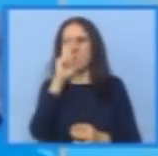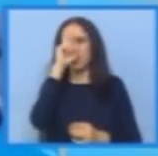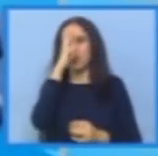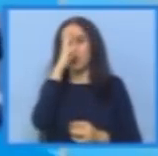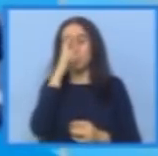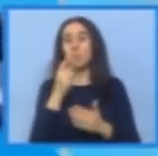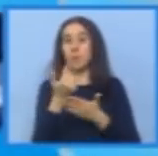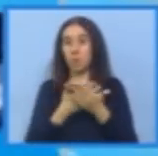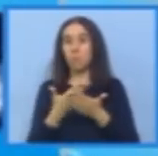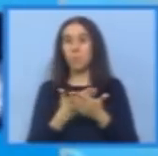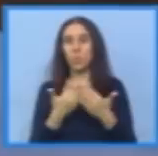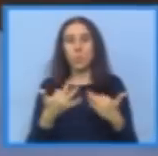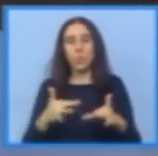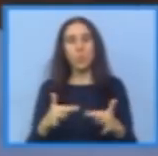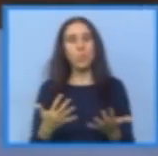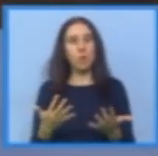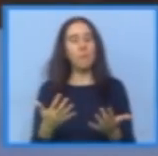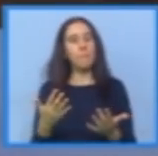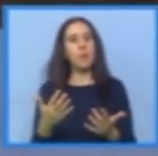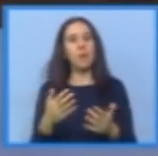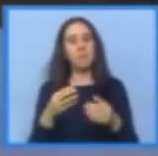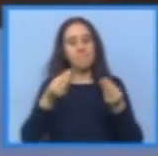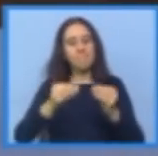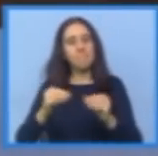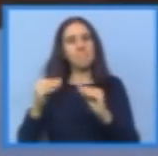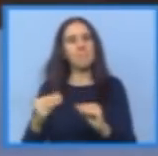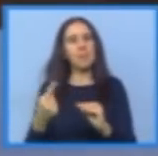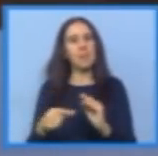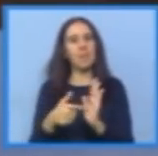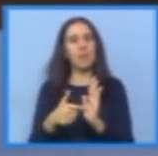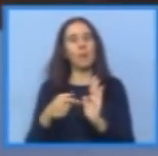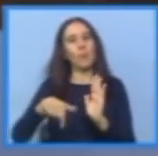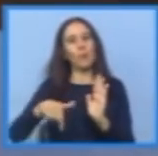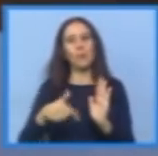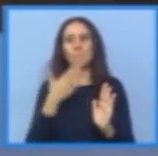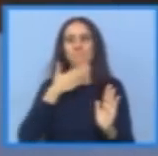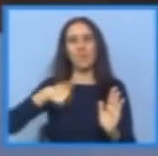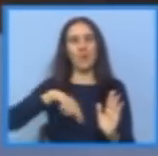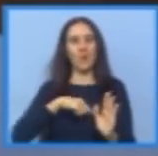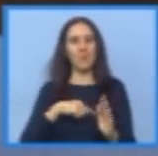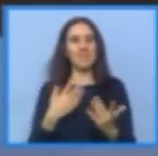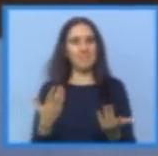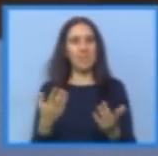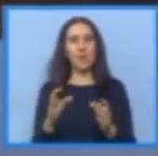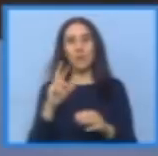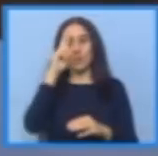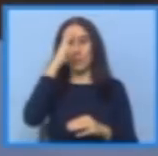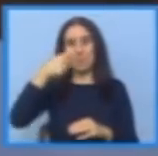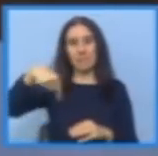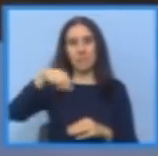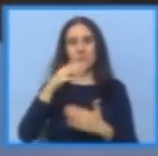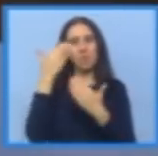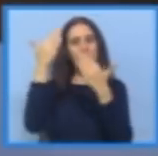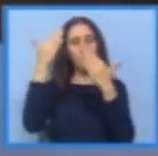até económico incrível para deixar por escrito. E nós hoje ganhamos com isso. Quer dizer, graças a esse esforço deles,